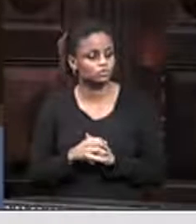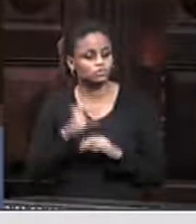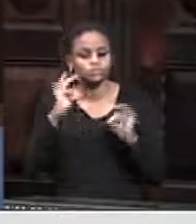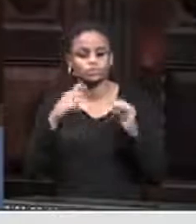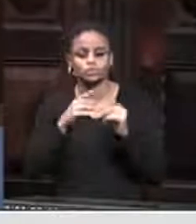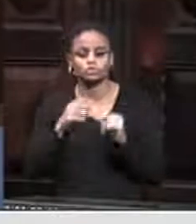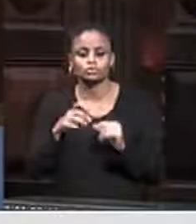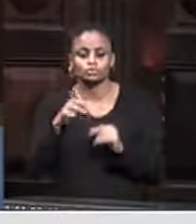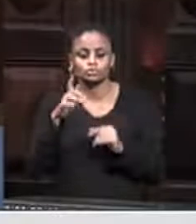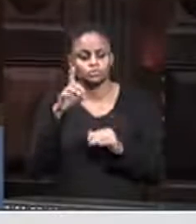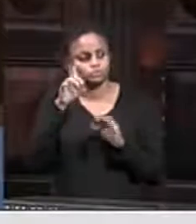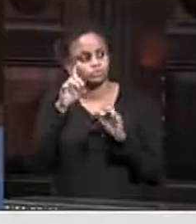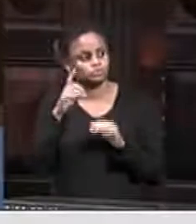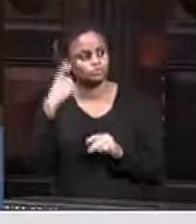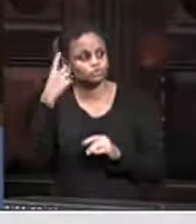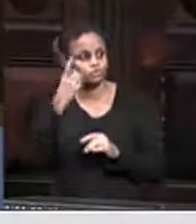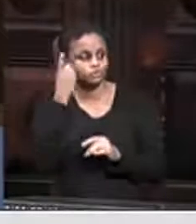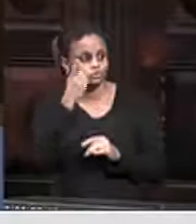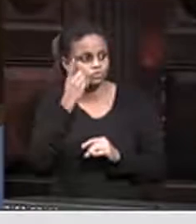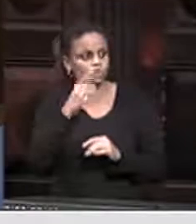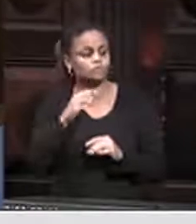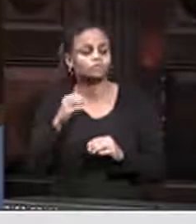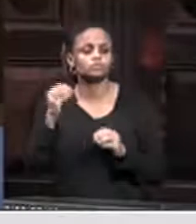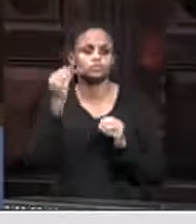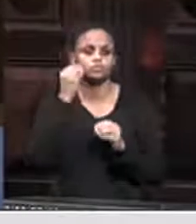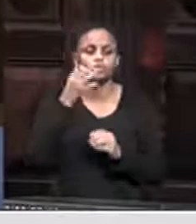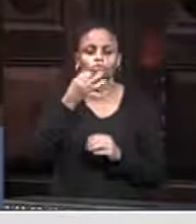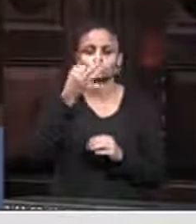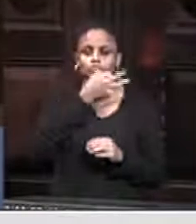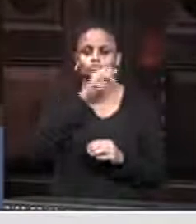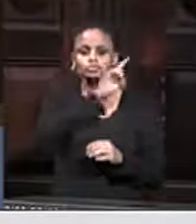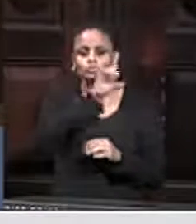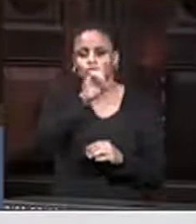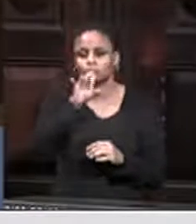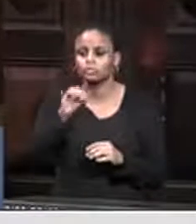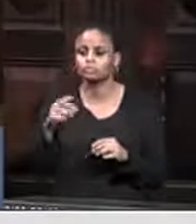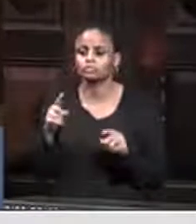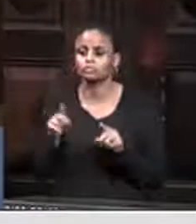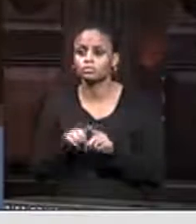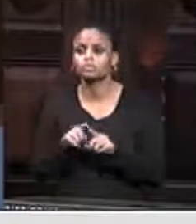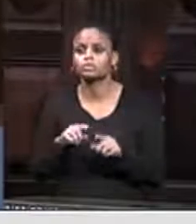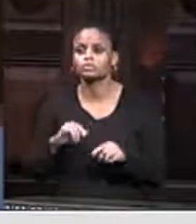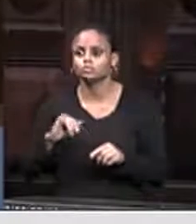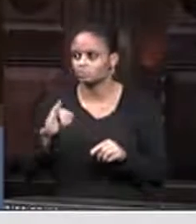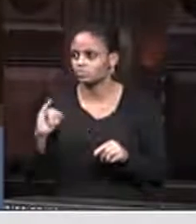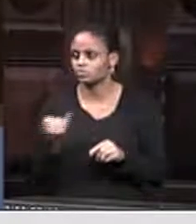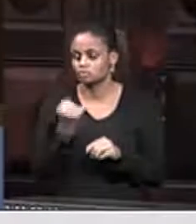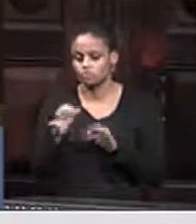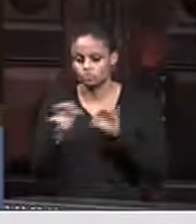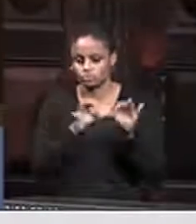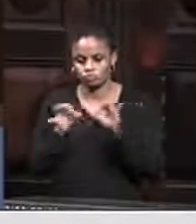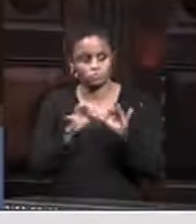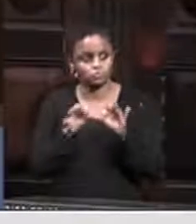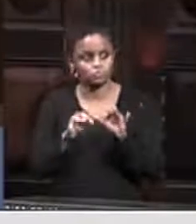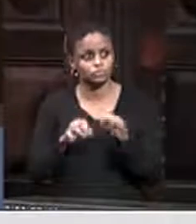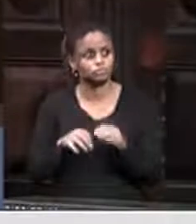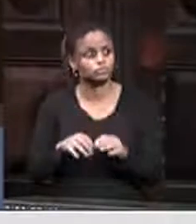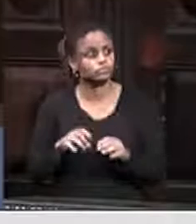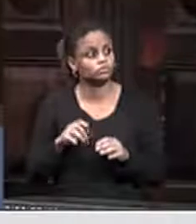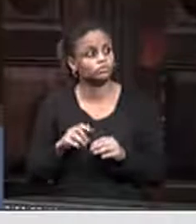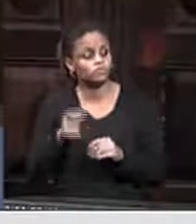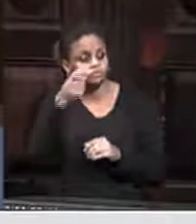suas sugestões para que nós saiamos desse processo com aprovação final do melhor projeto possível para o